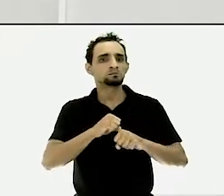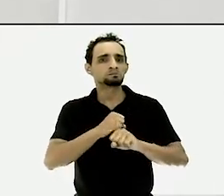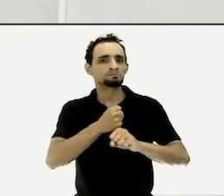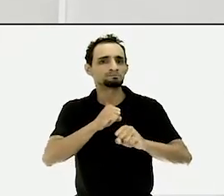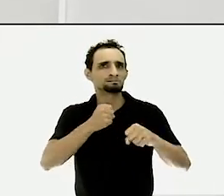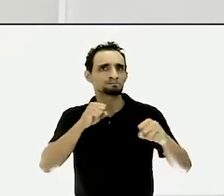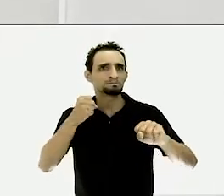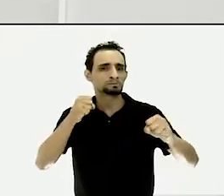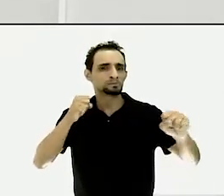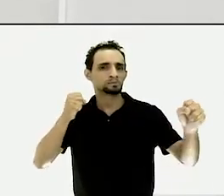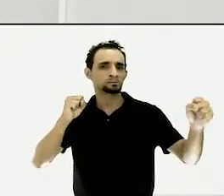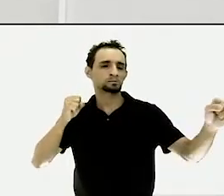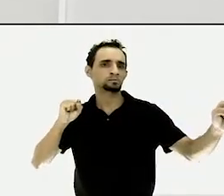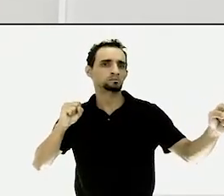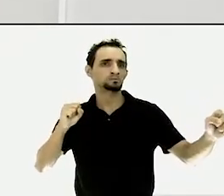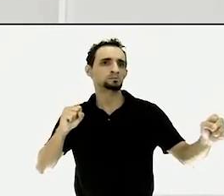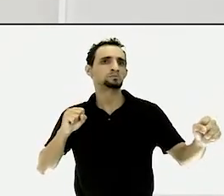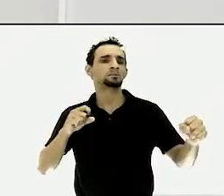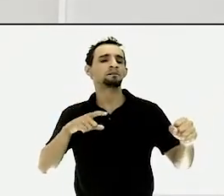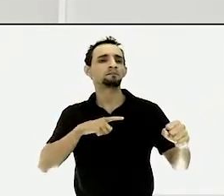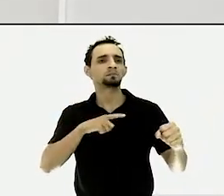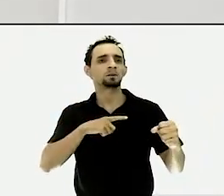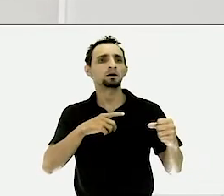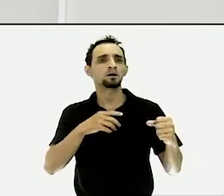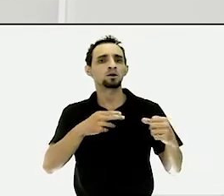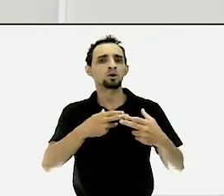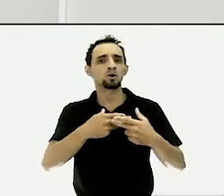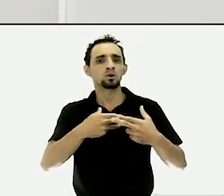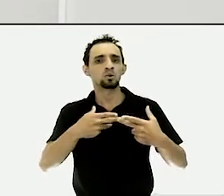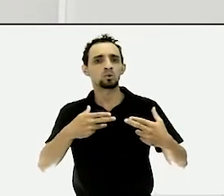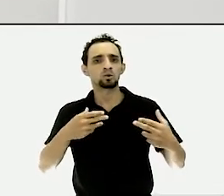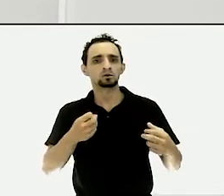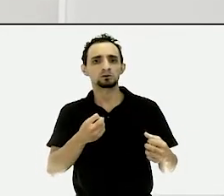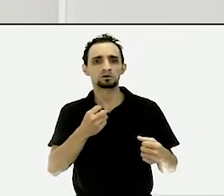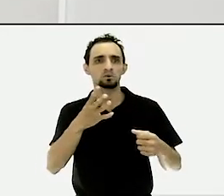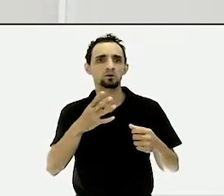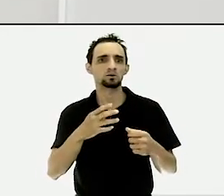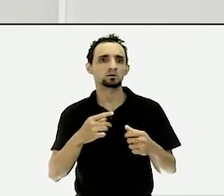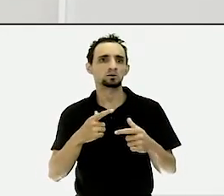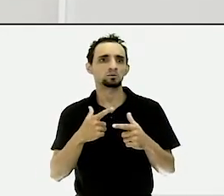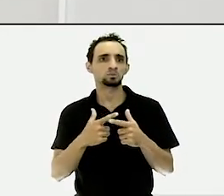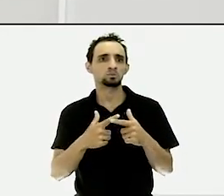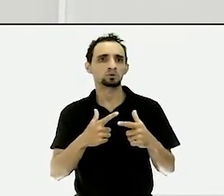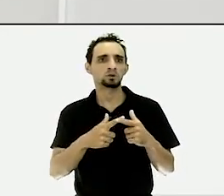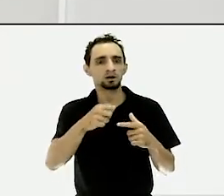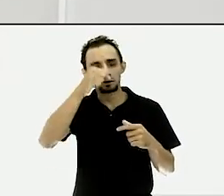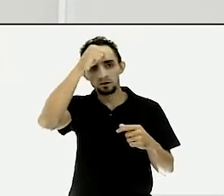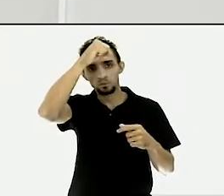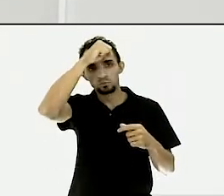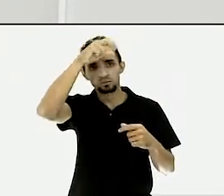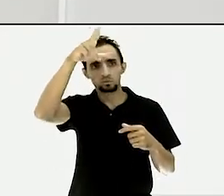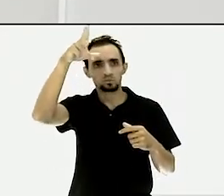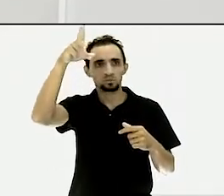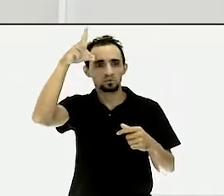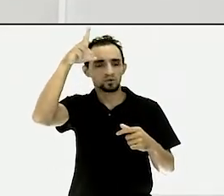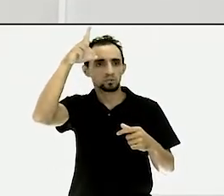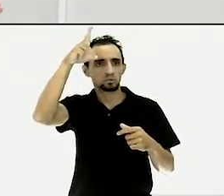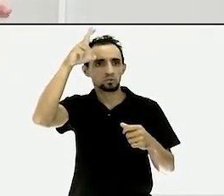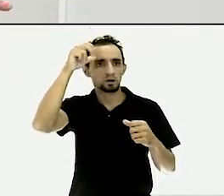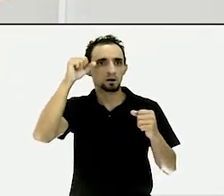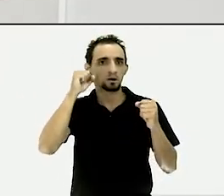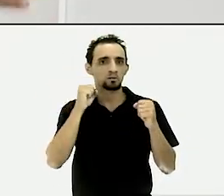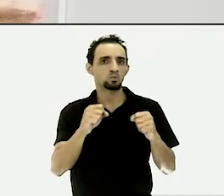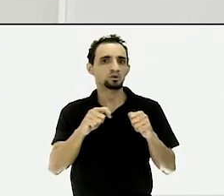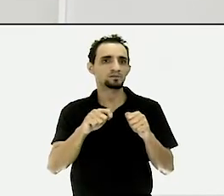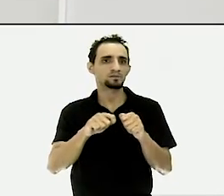que vocês ficaram nervosos, até então saber de toda essa situação. E quando for assim, chega para alguém, conversa,